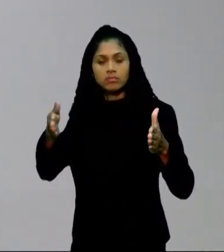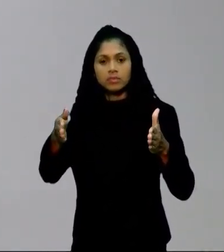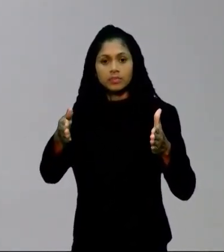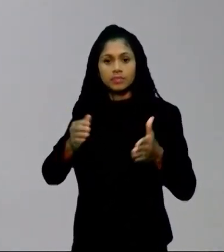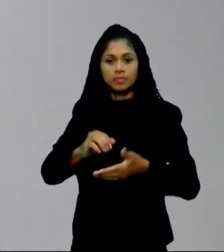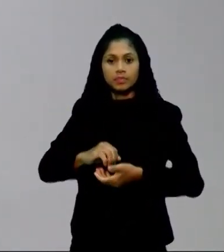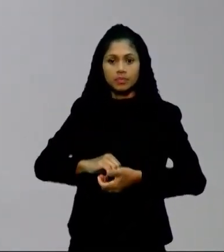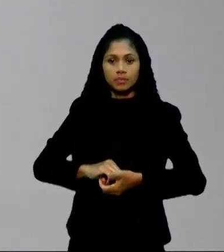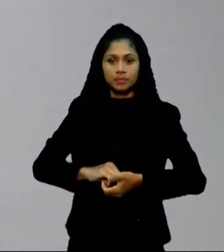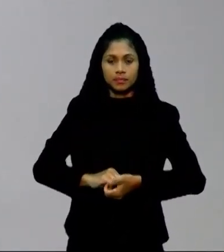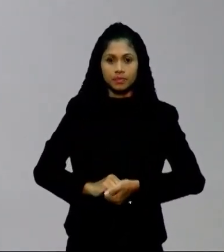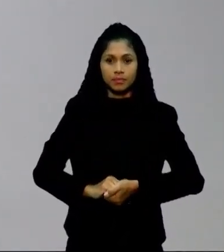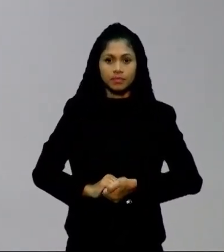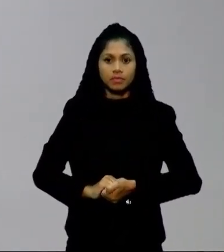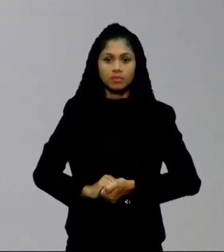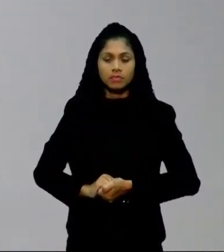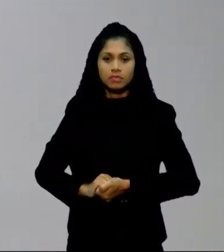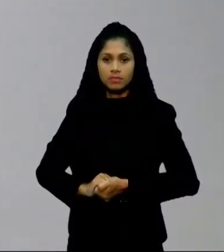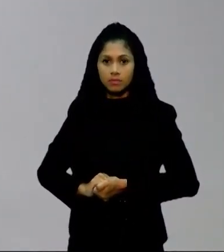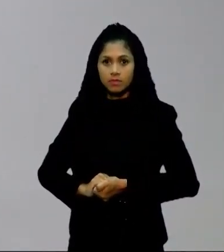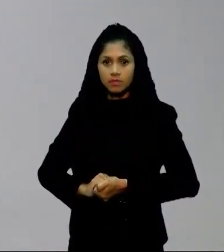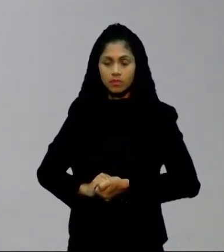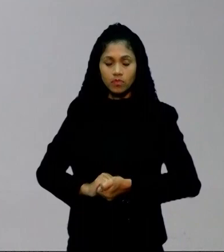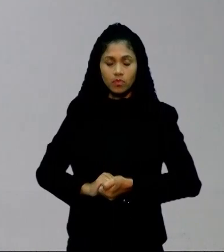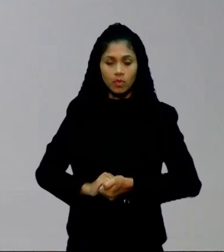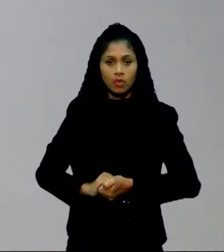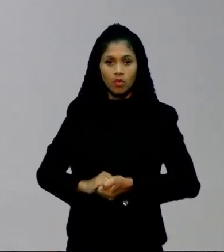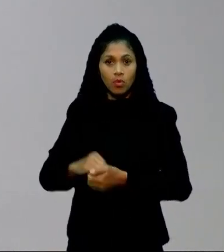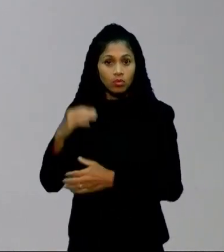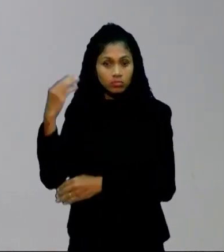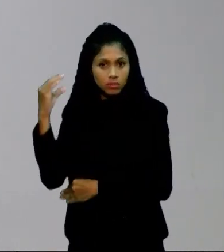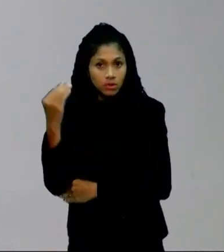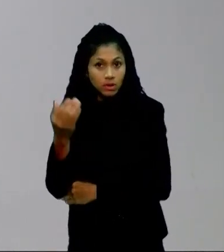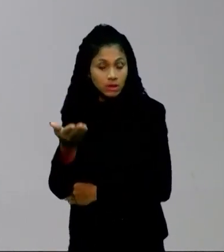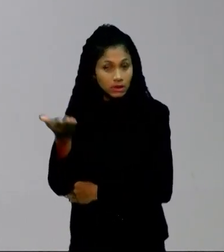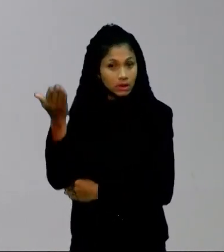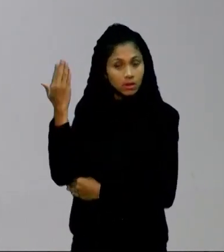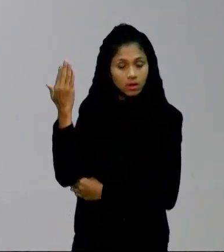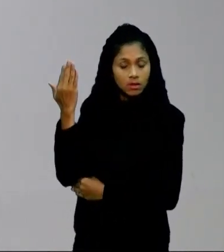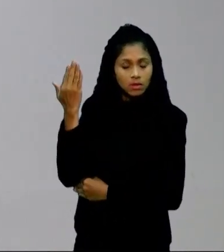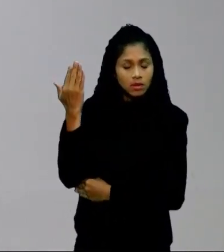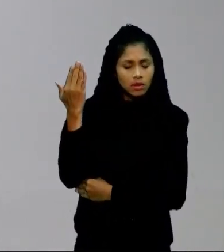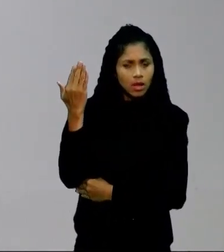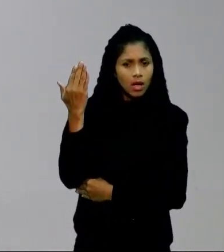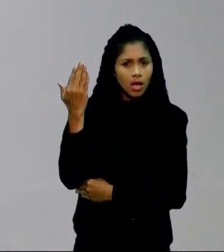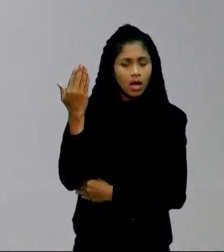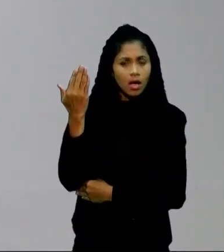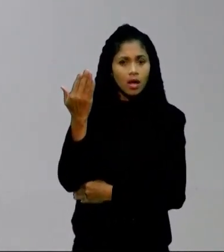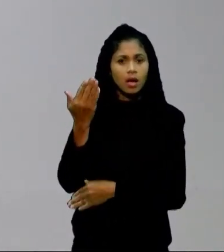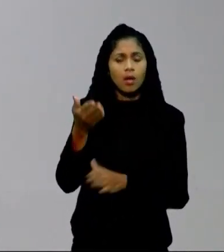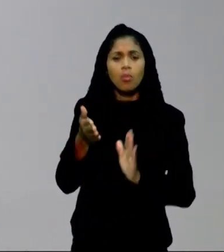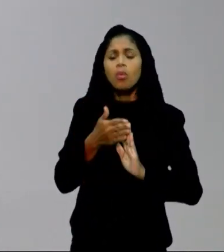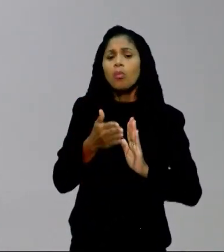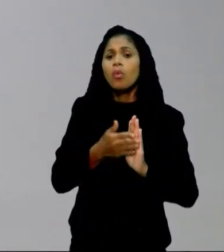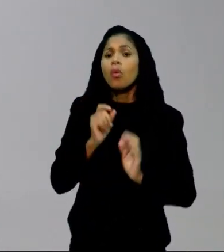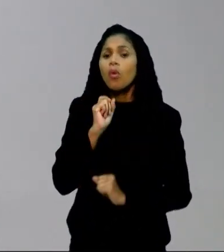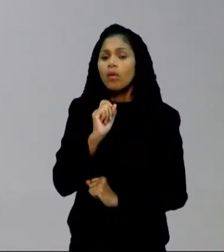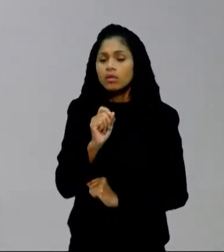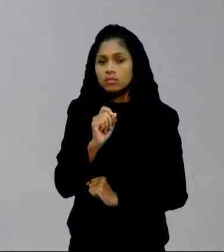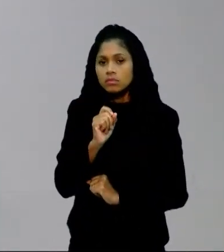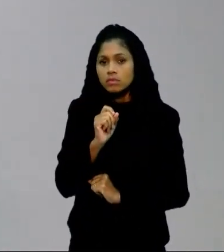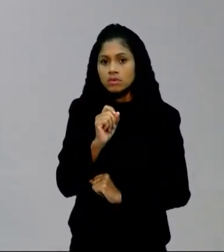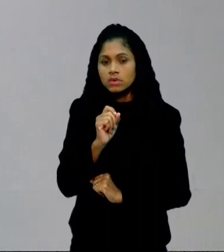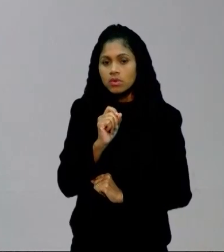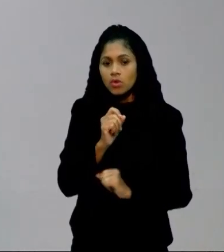Mendeleev, o que ele propôs? Que os elementos fossem sequenciados em forma de massa atômica. Tá?